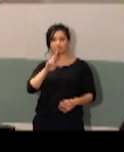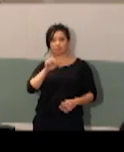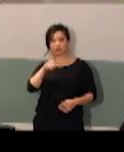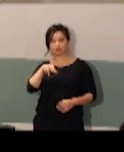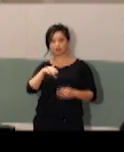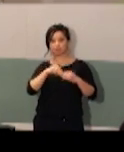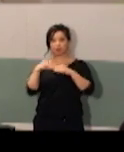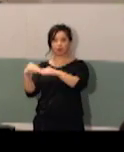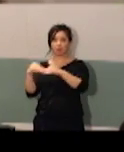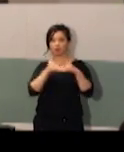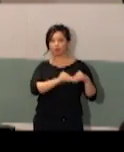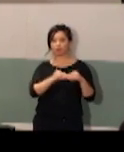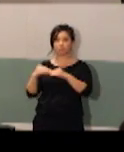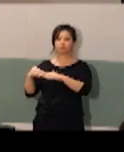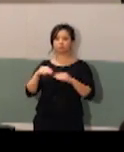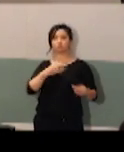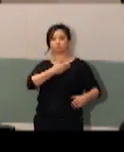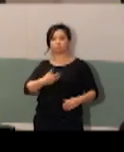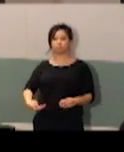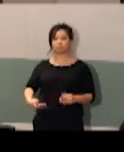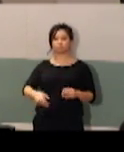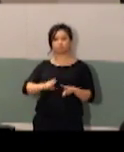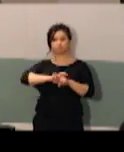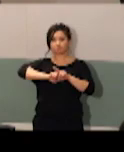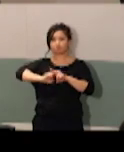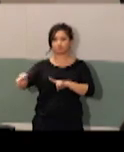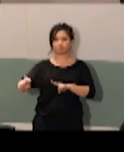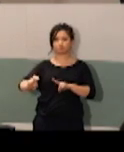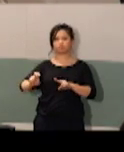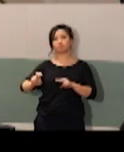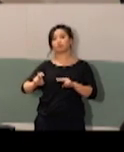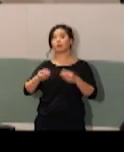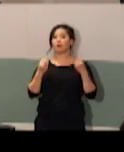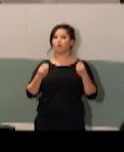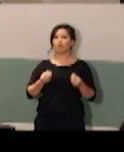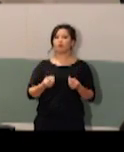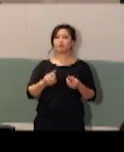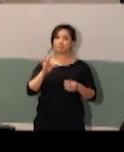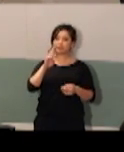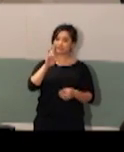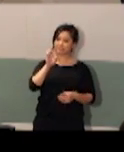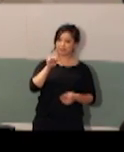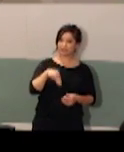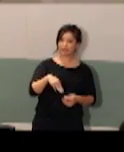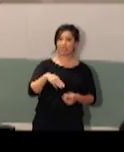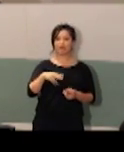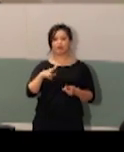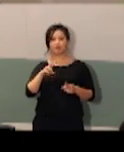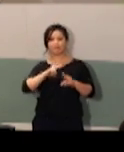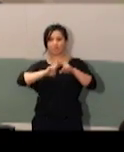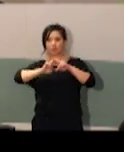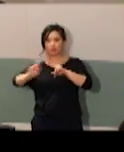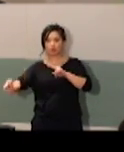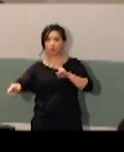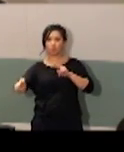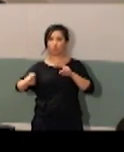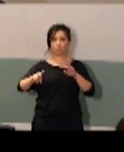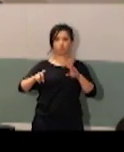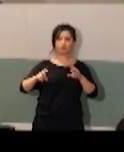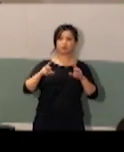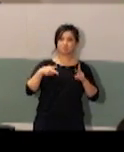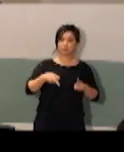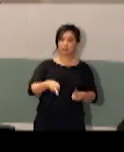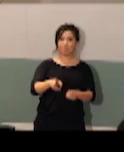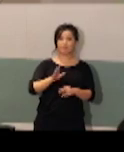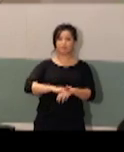associado, vinculado ao transporte de trens, por exemplo, de passageiros, para que a gente possa